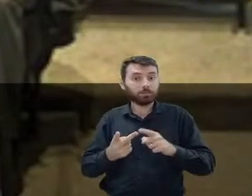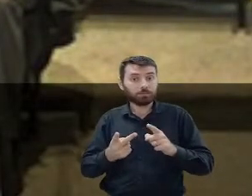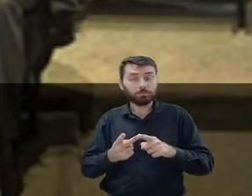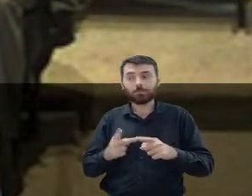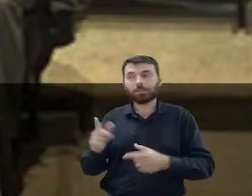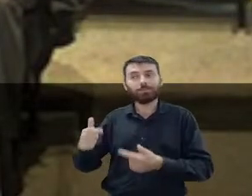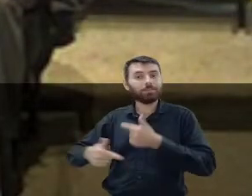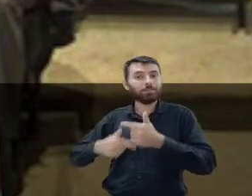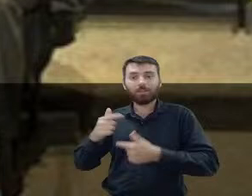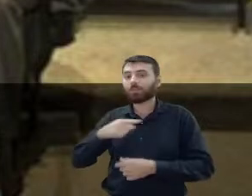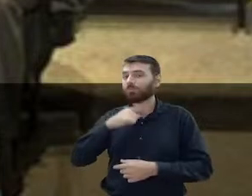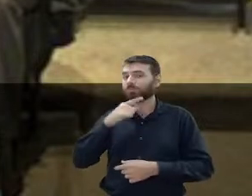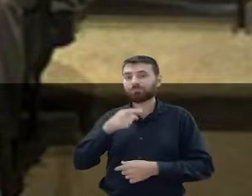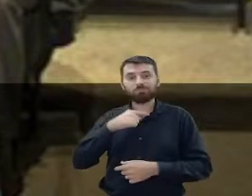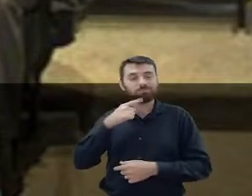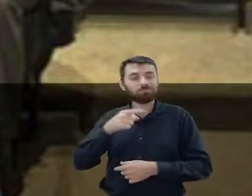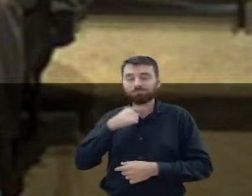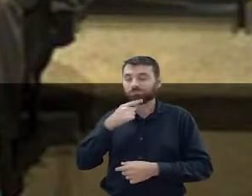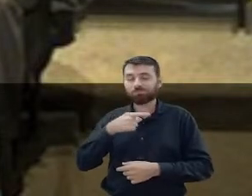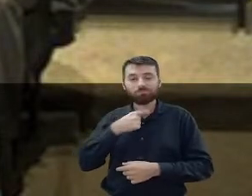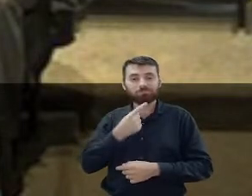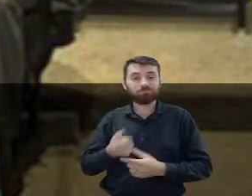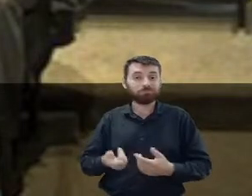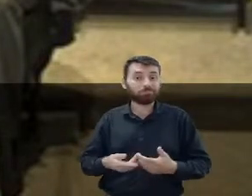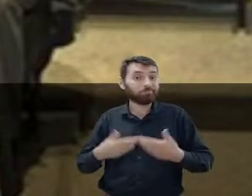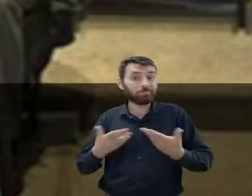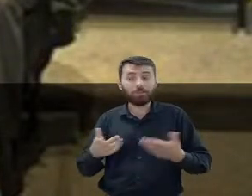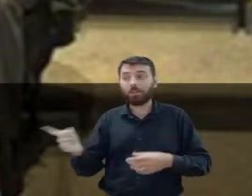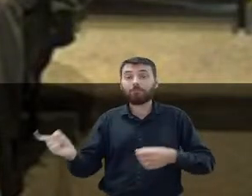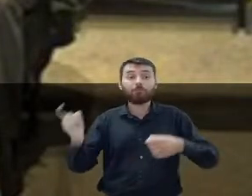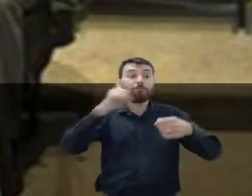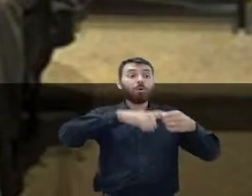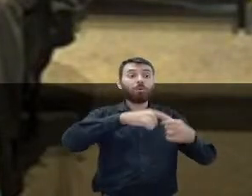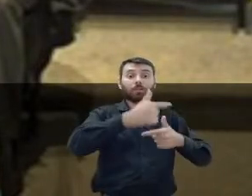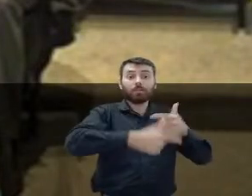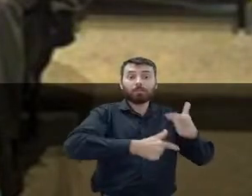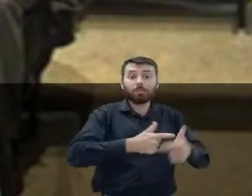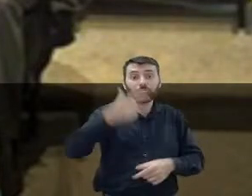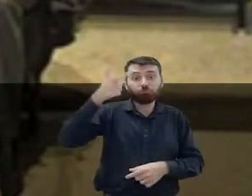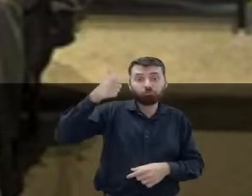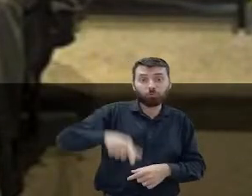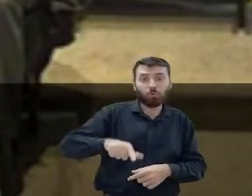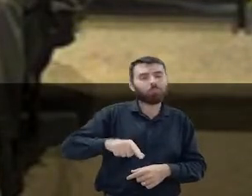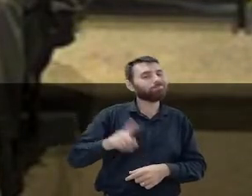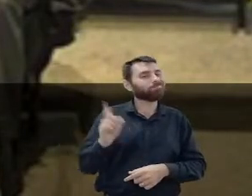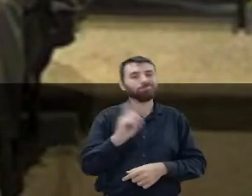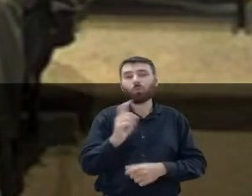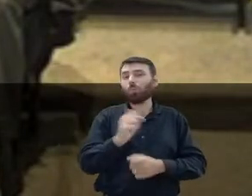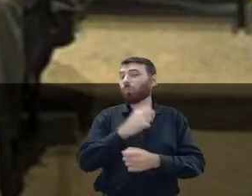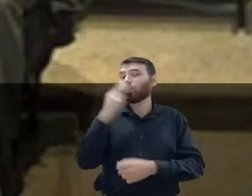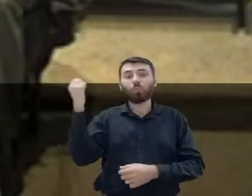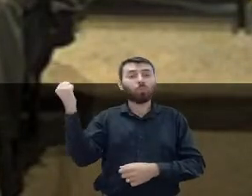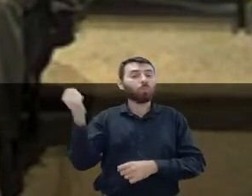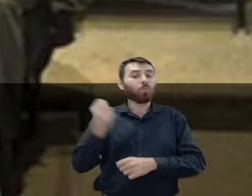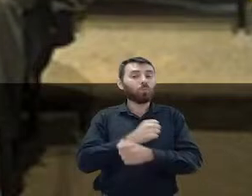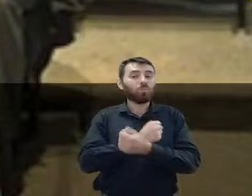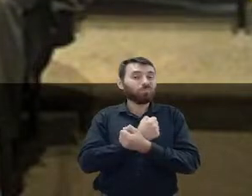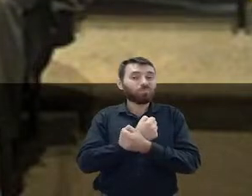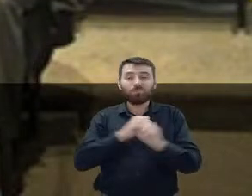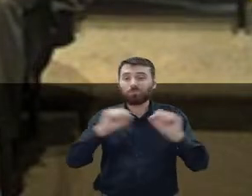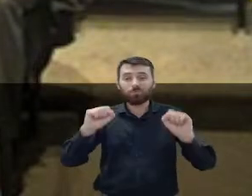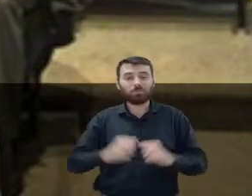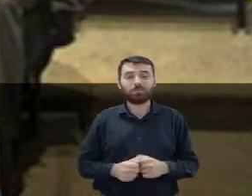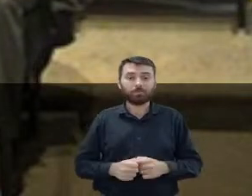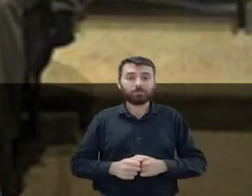incapaz, excelência. Então, assim, ela nunca mais vai voltar a trabalhar e nunca mais vai recuperar a qualidade de segurada. Ou seja, essa senhora, essa trabalhadora,